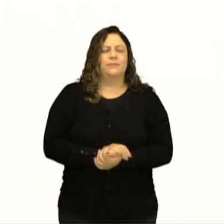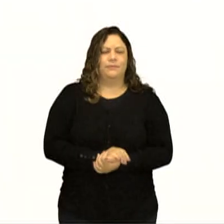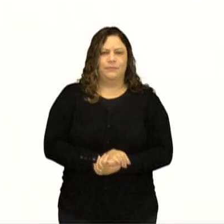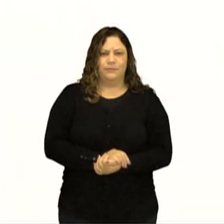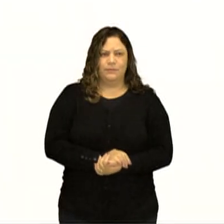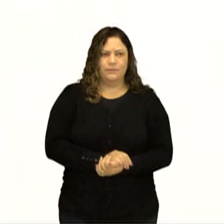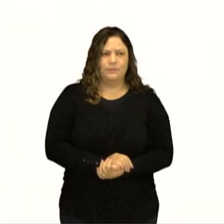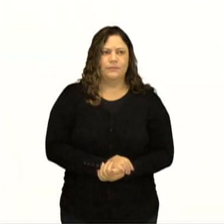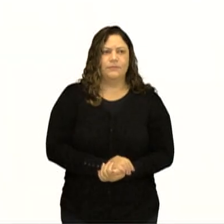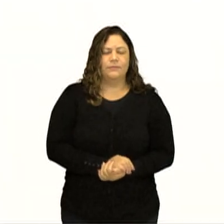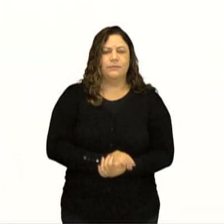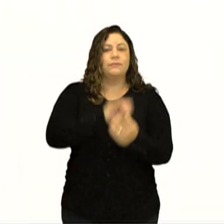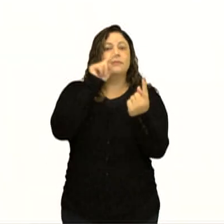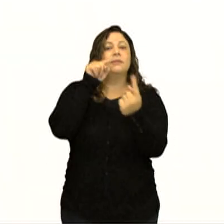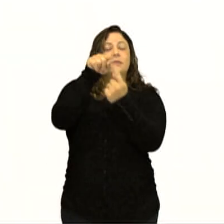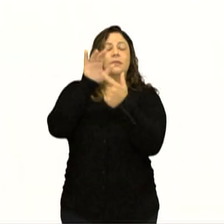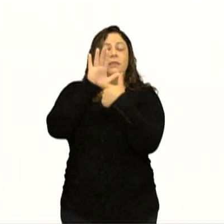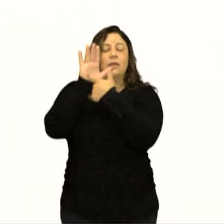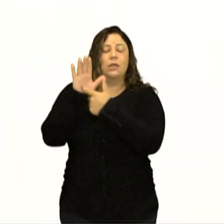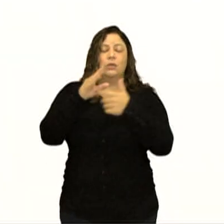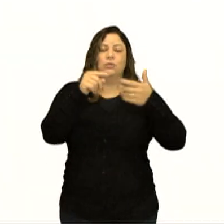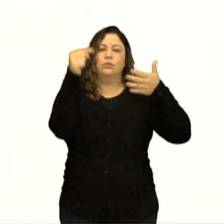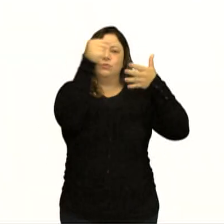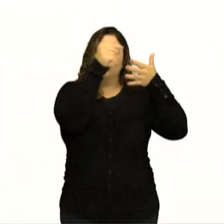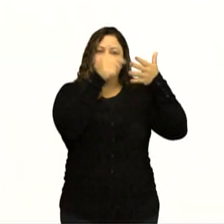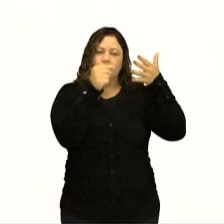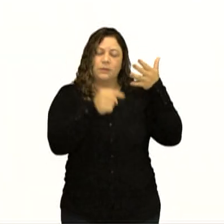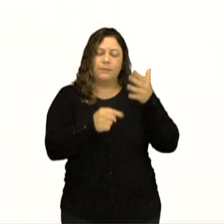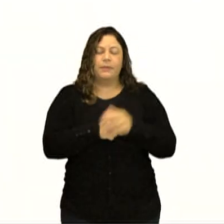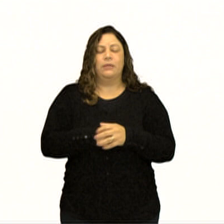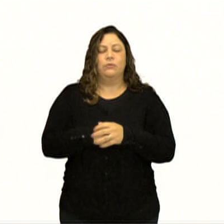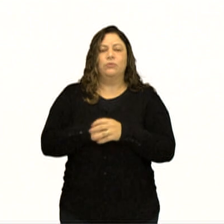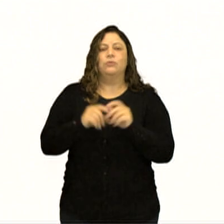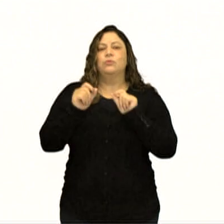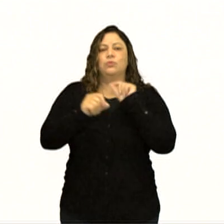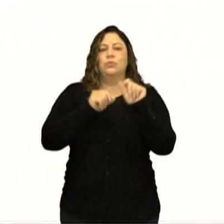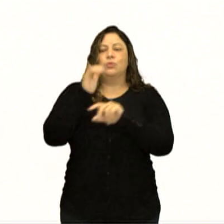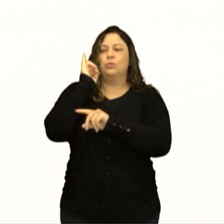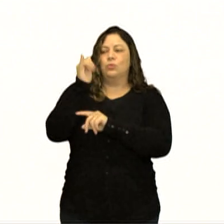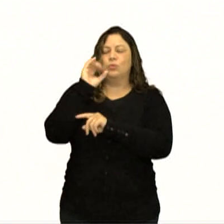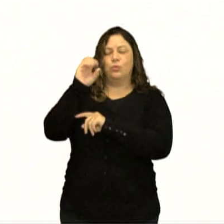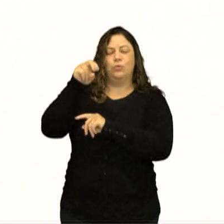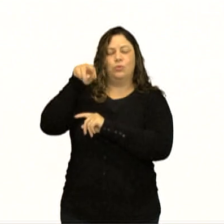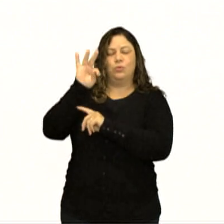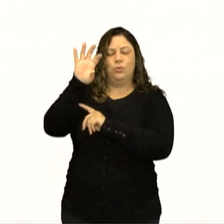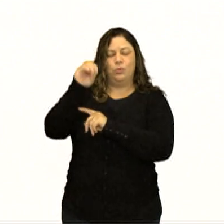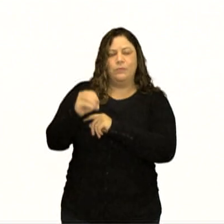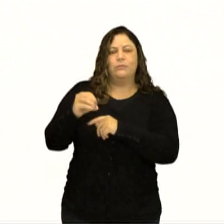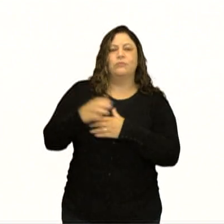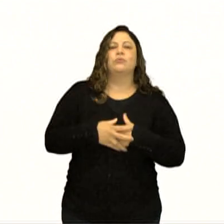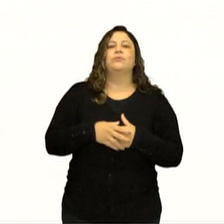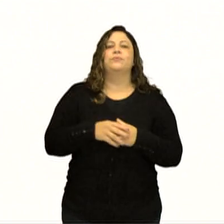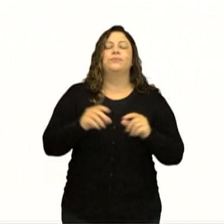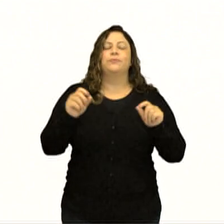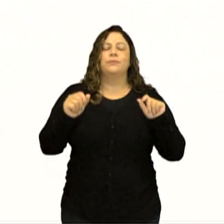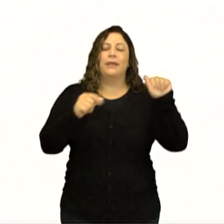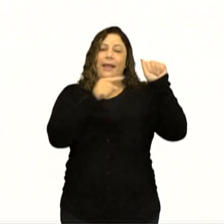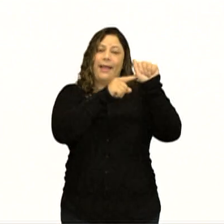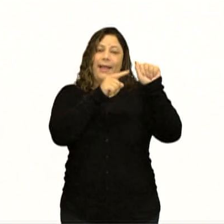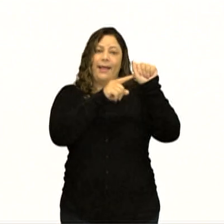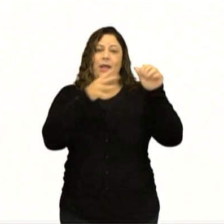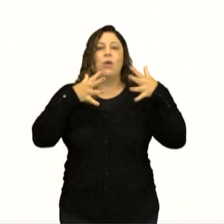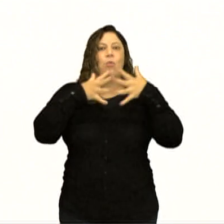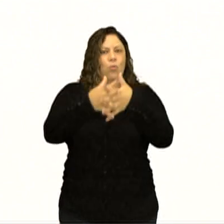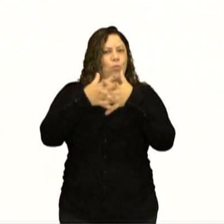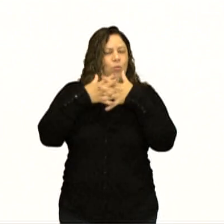responder. Identifique os elementos estruturais do conto, As Paradas, de Arthur Azevedo. Letra A, o